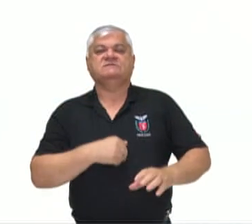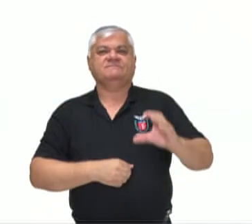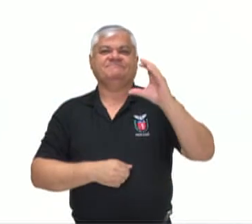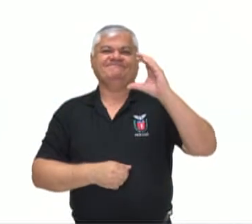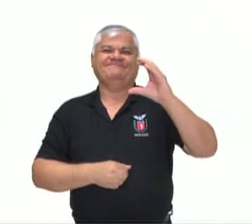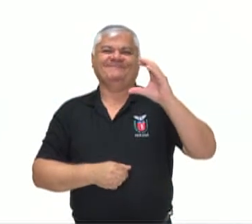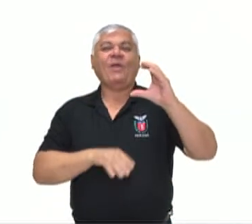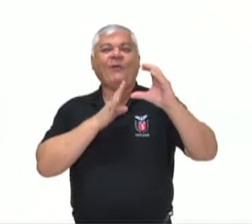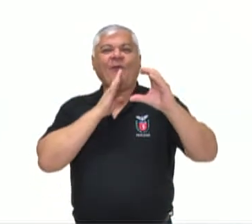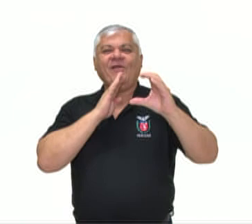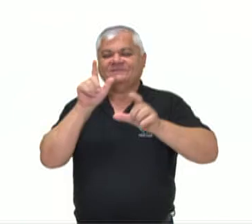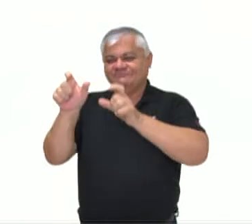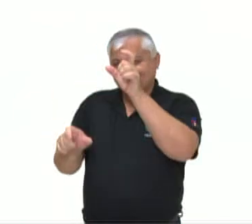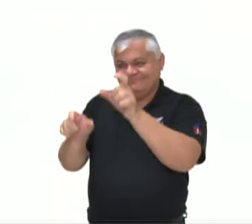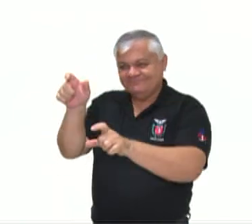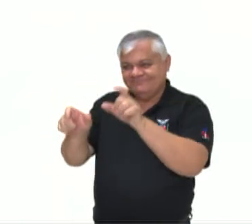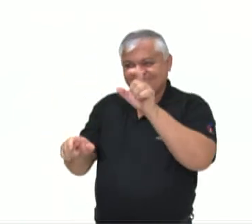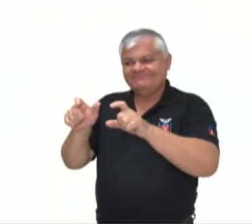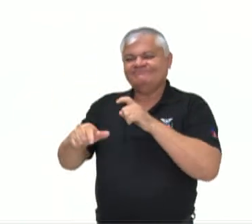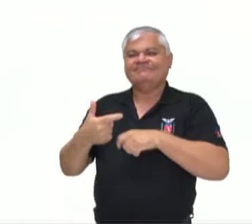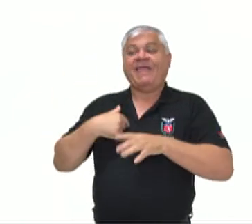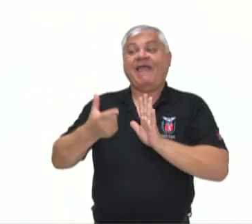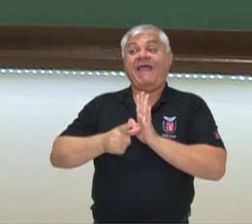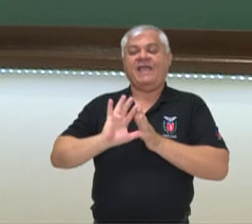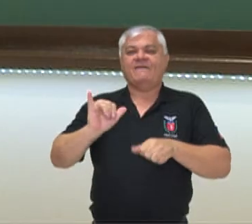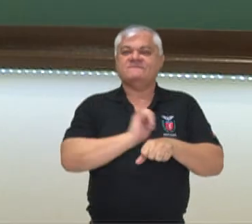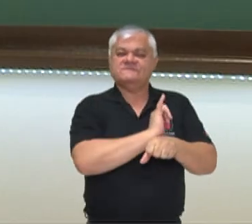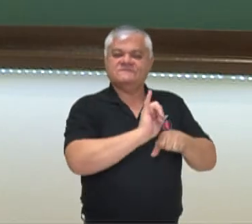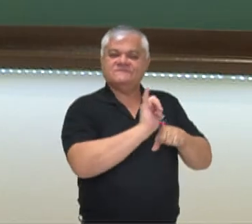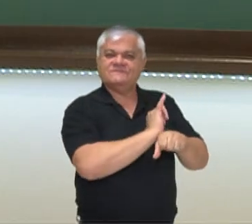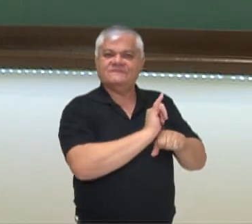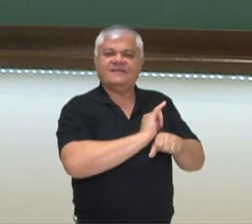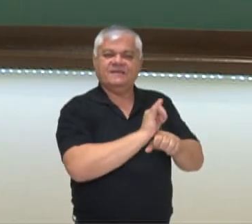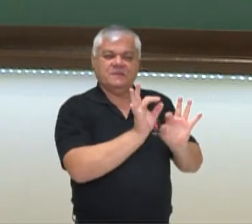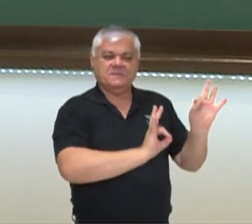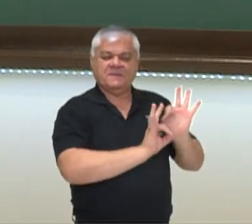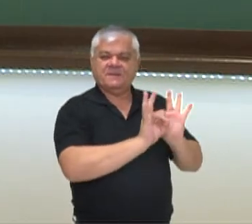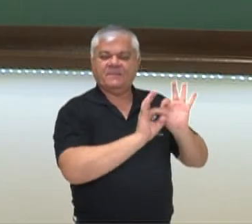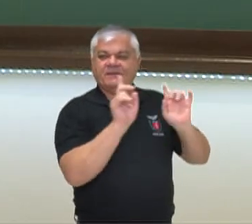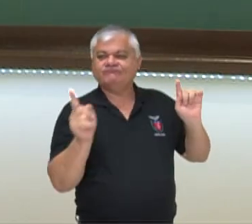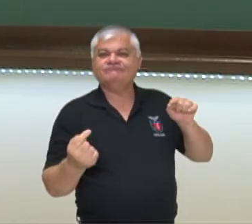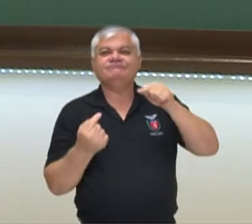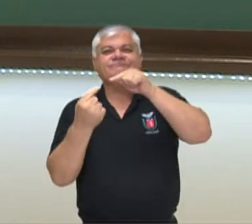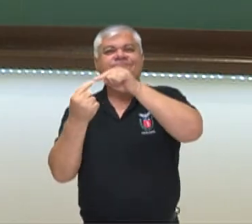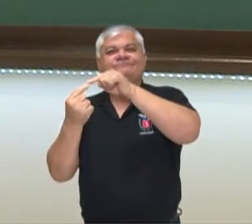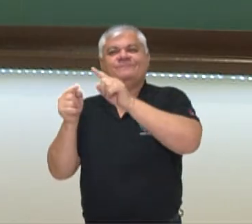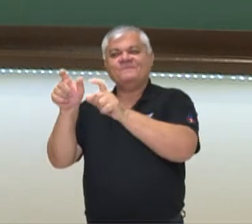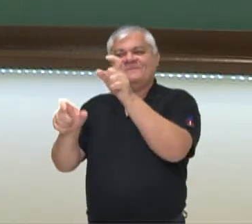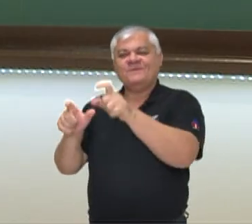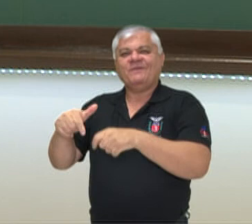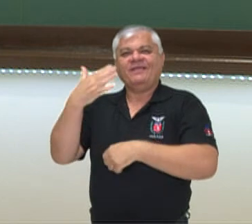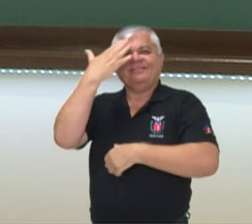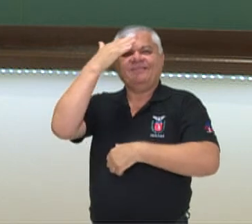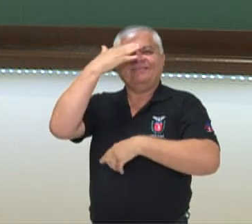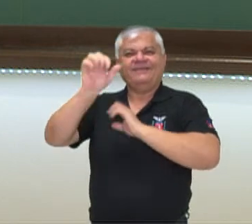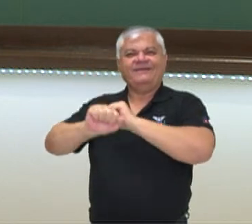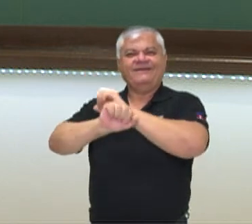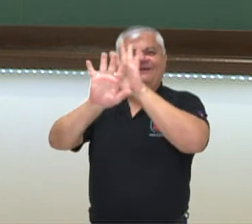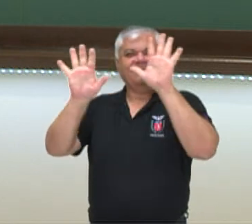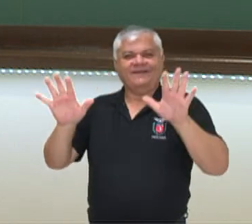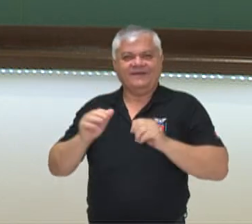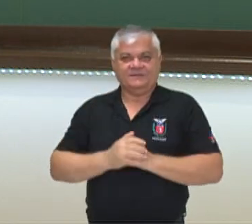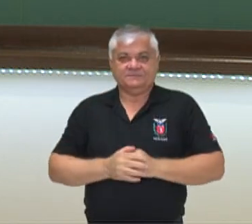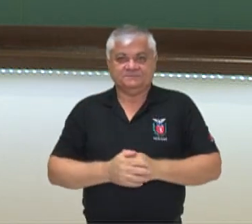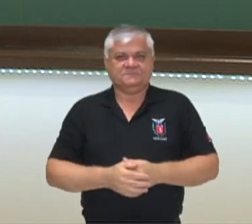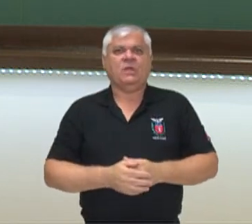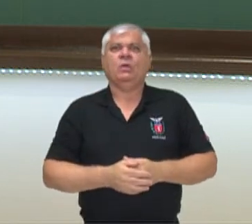conhecer o seu público, né? Assim você prepara o discurso de acordo com o seu público para que eles possam entender.